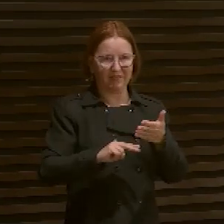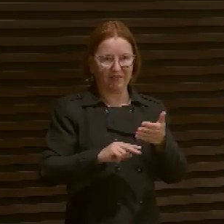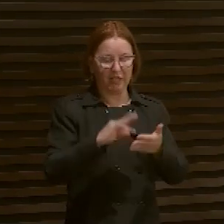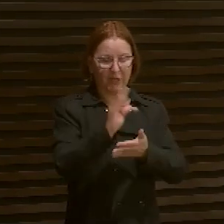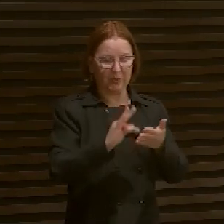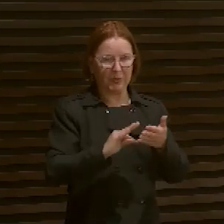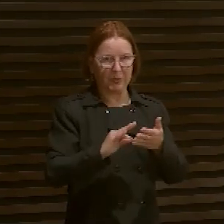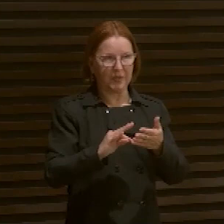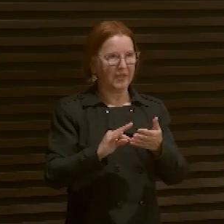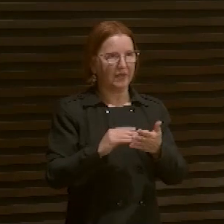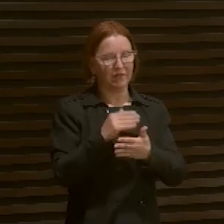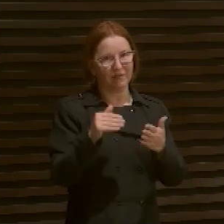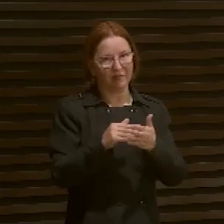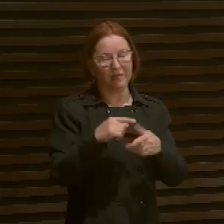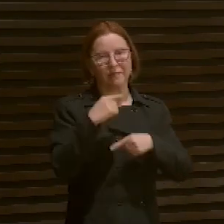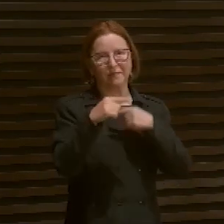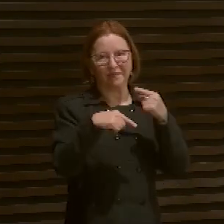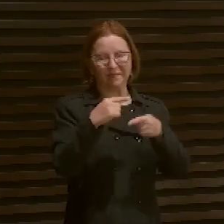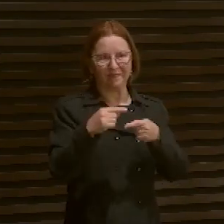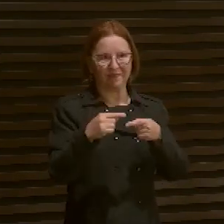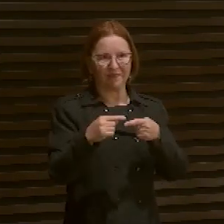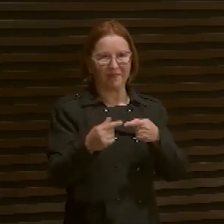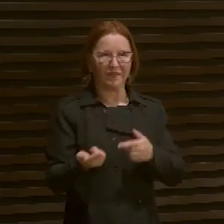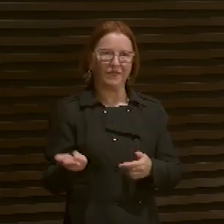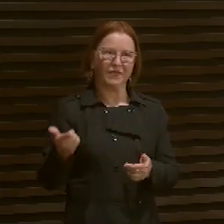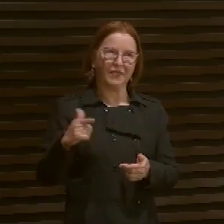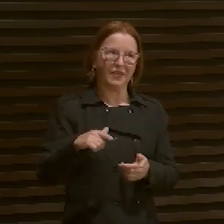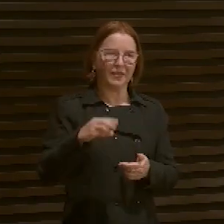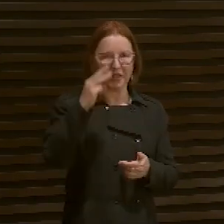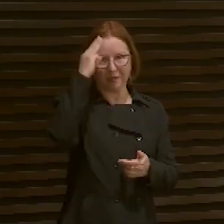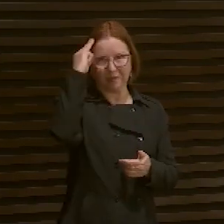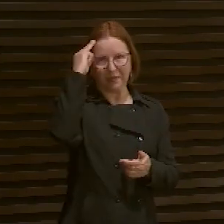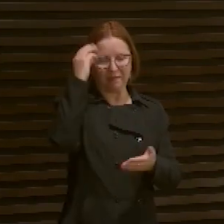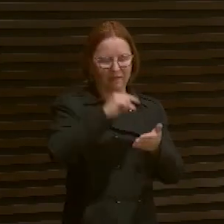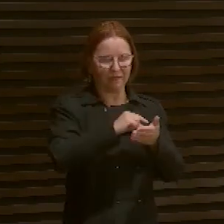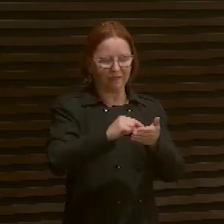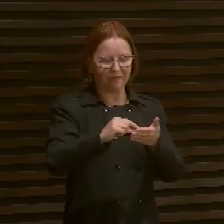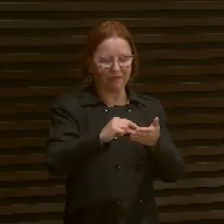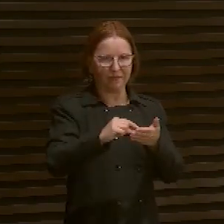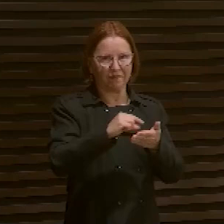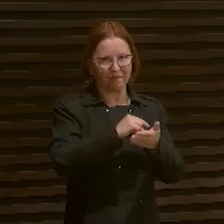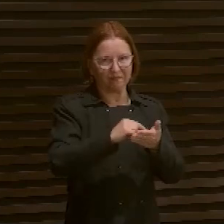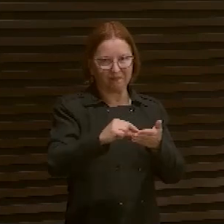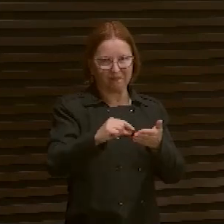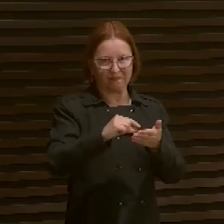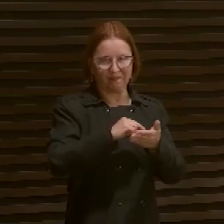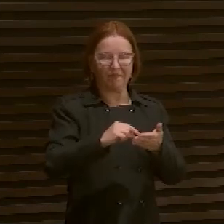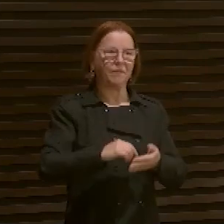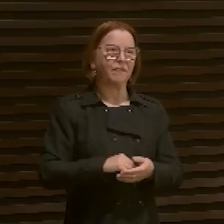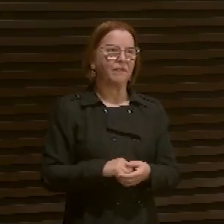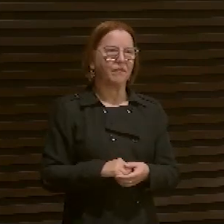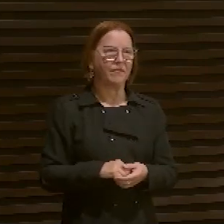todo e em seguida nós voltamos meditando verso a verso no que está escrito aqui. Como o